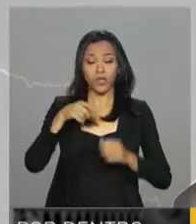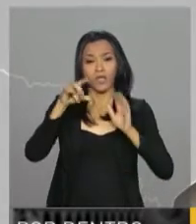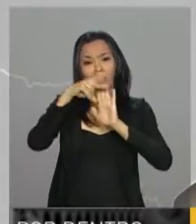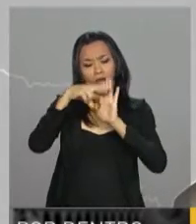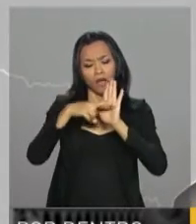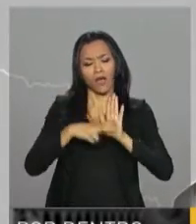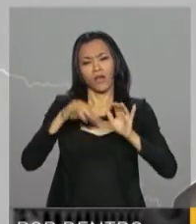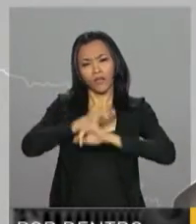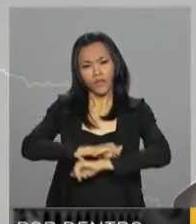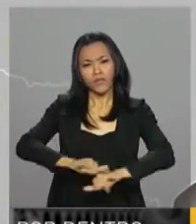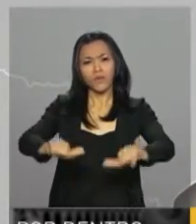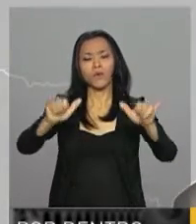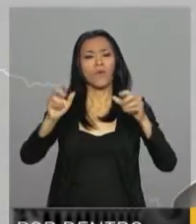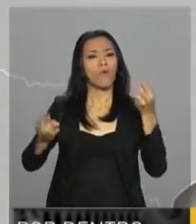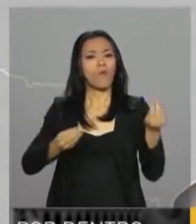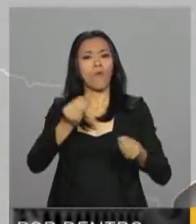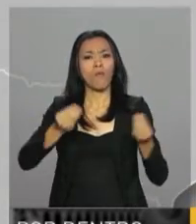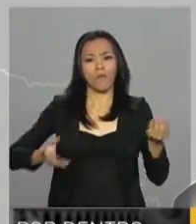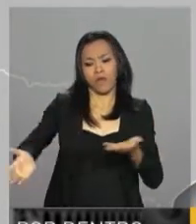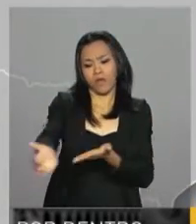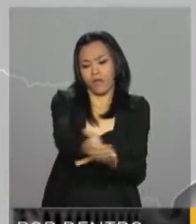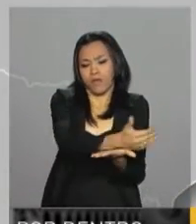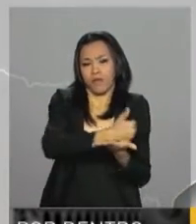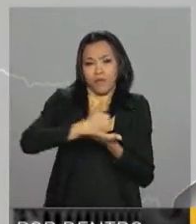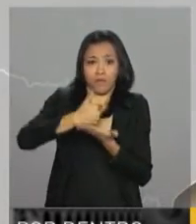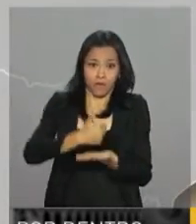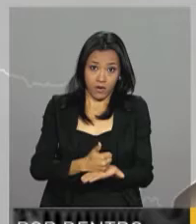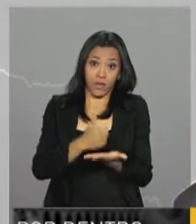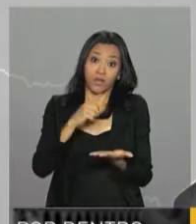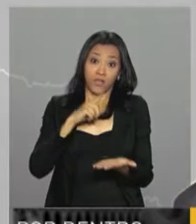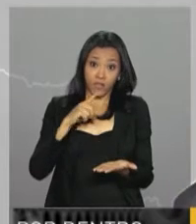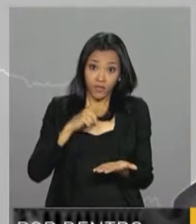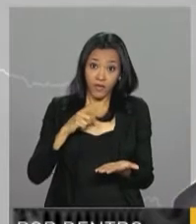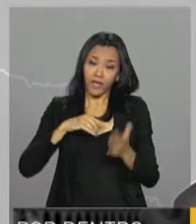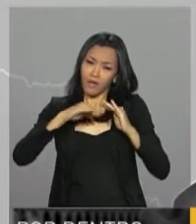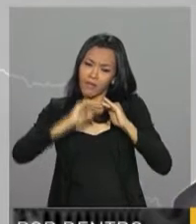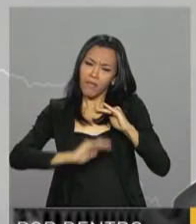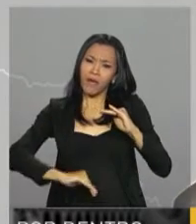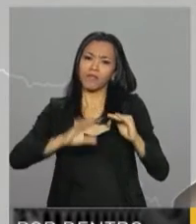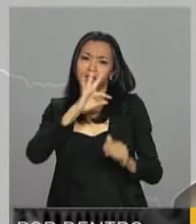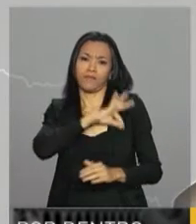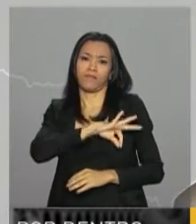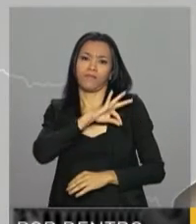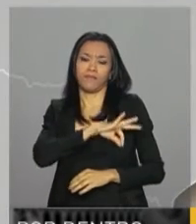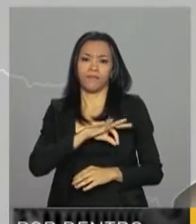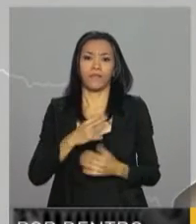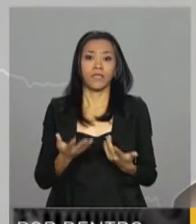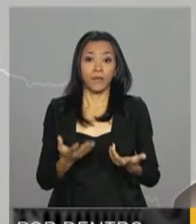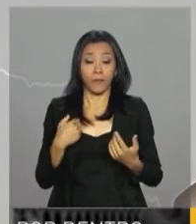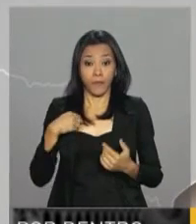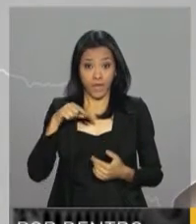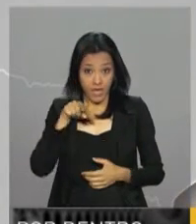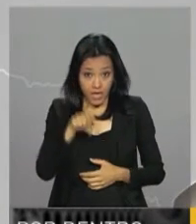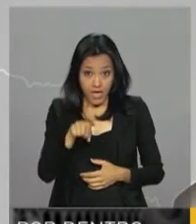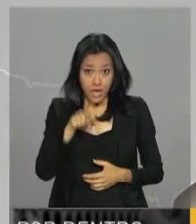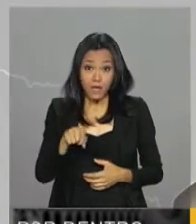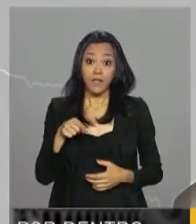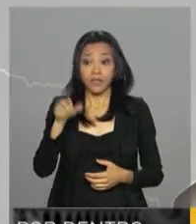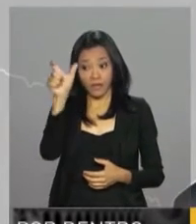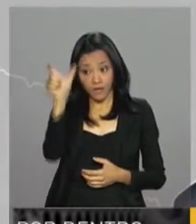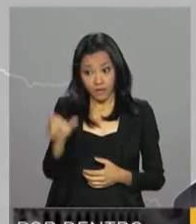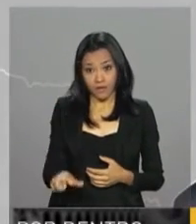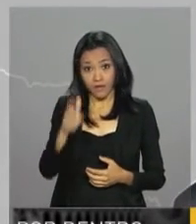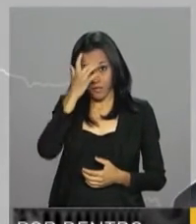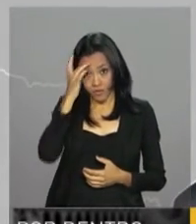previdenciária dos trabalhadores intermitentes que tiveram rendimento mensal abaixo do salário mínimo esse próprio empregado